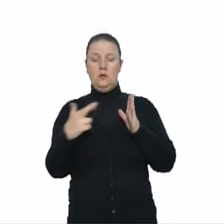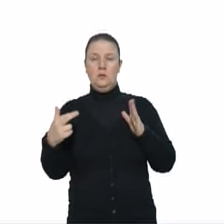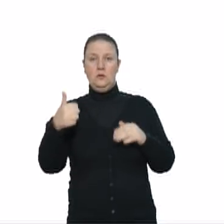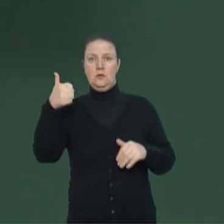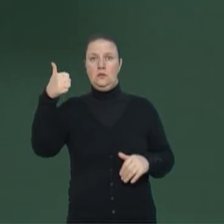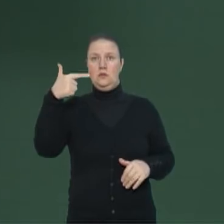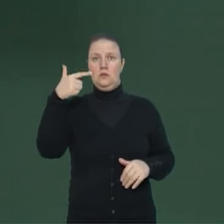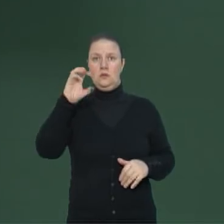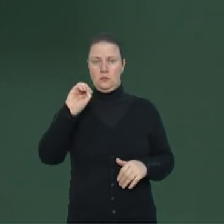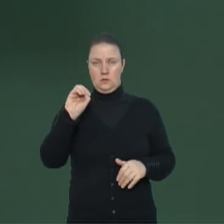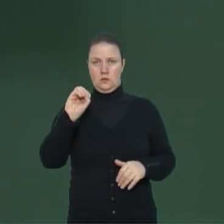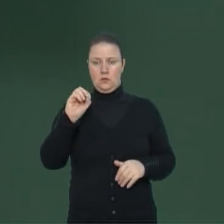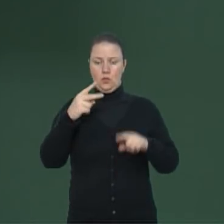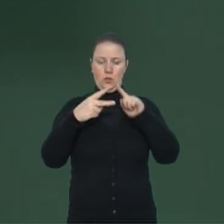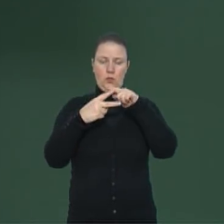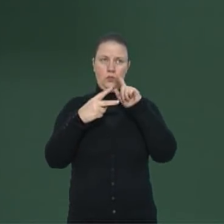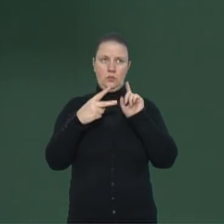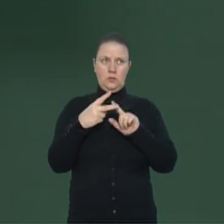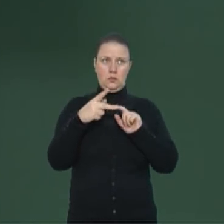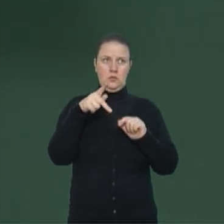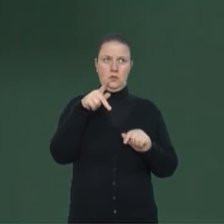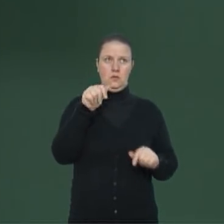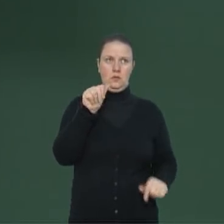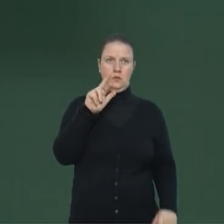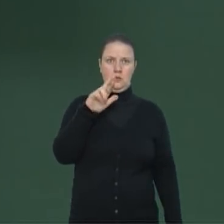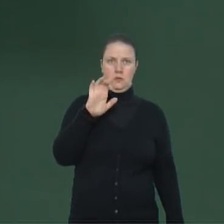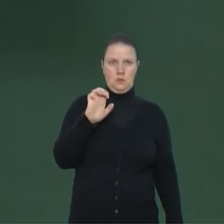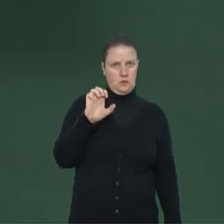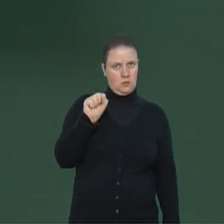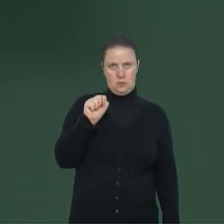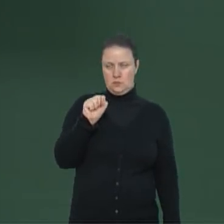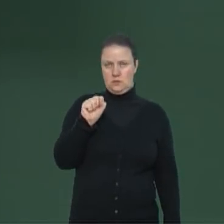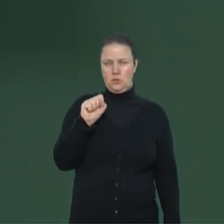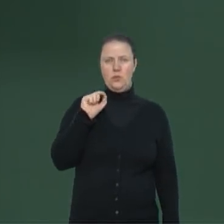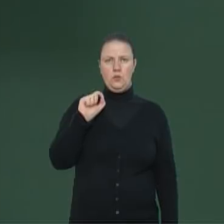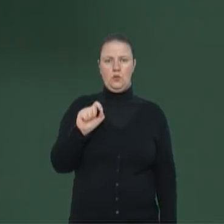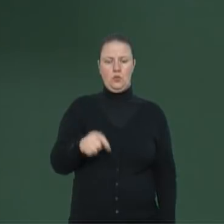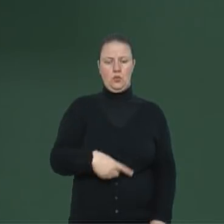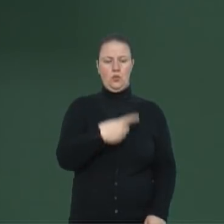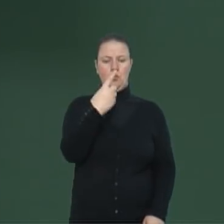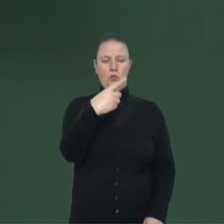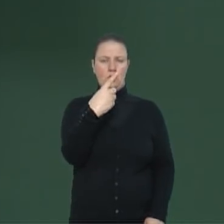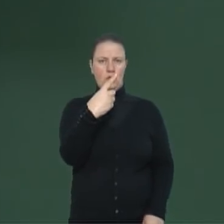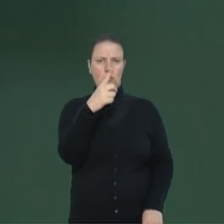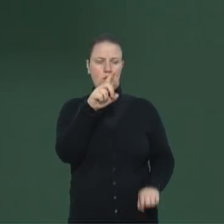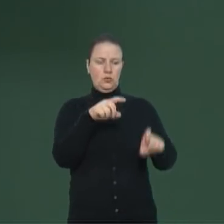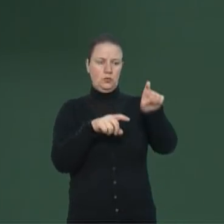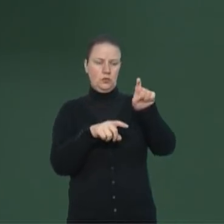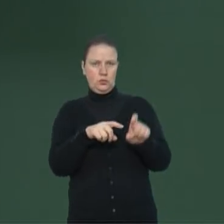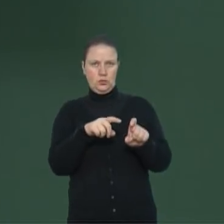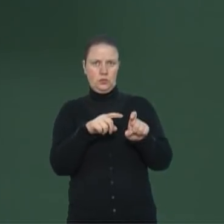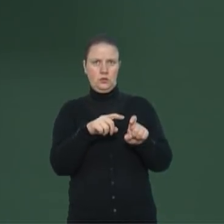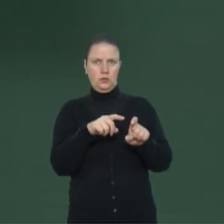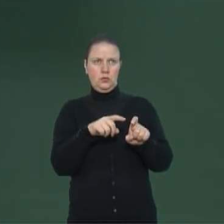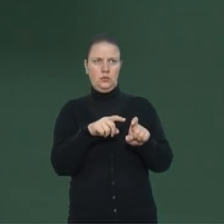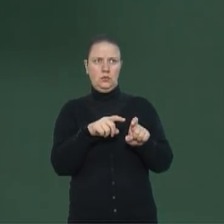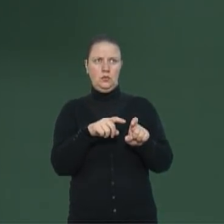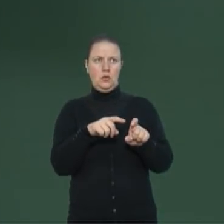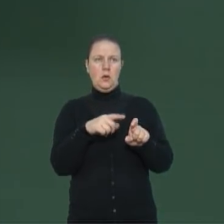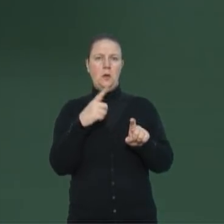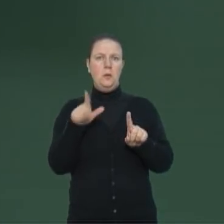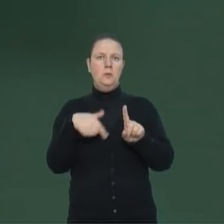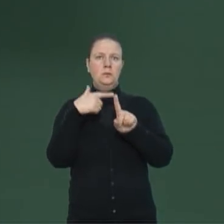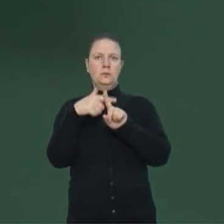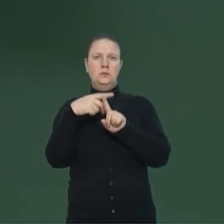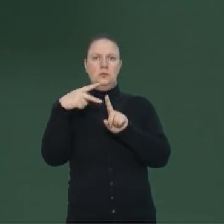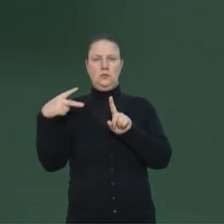dica para vocês. Dois pares consecutivos a gente escreve assim, ó. Um número x que é par e o x mais 2, que seria o consecutivo dele.